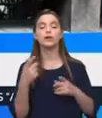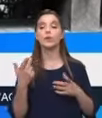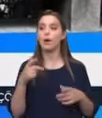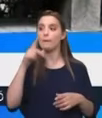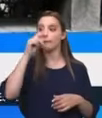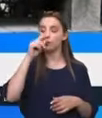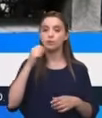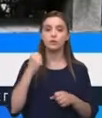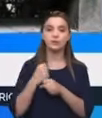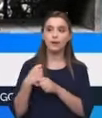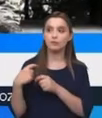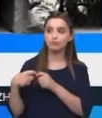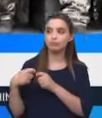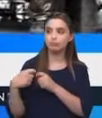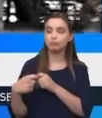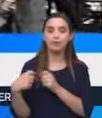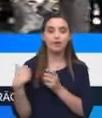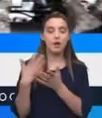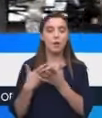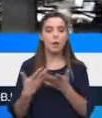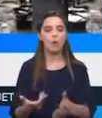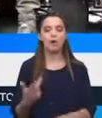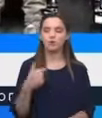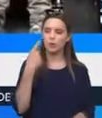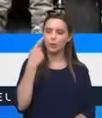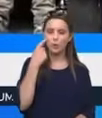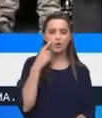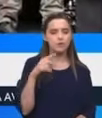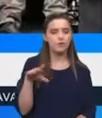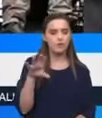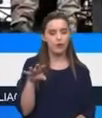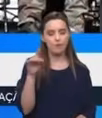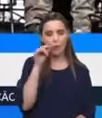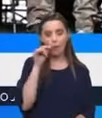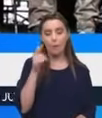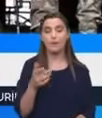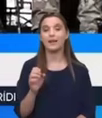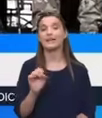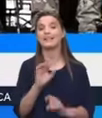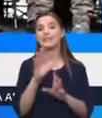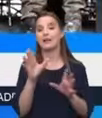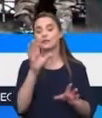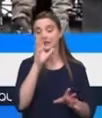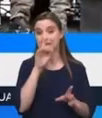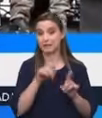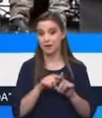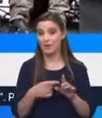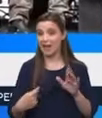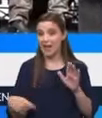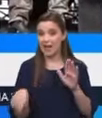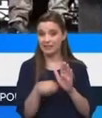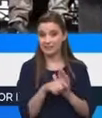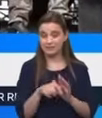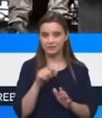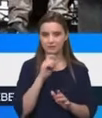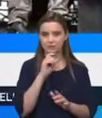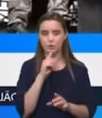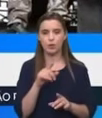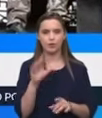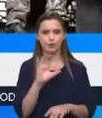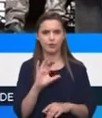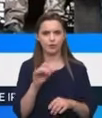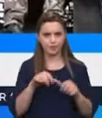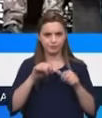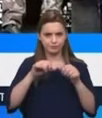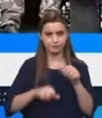do que conhecemos dele, é evidente que perante uma ameaça e perante uma afronta discursiva e